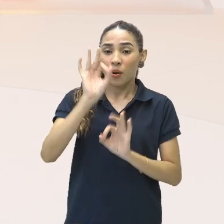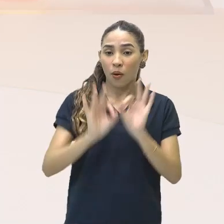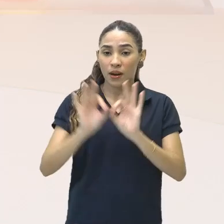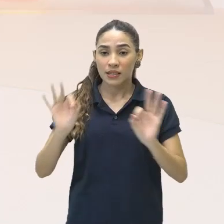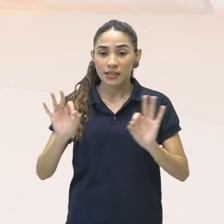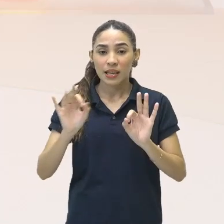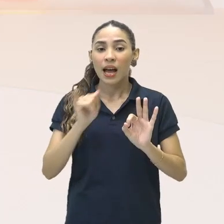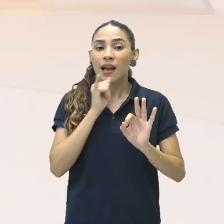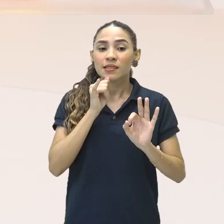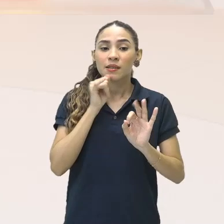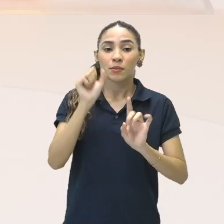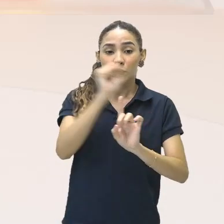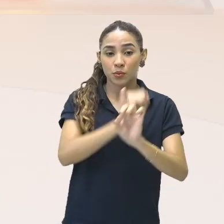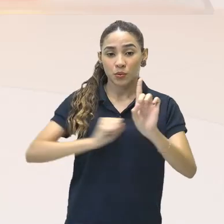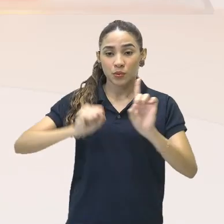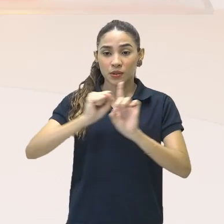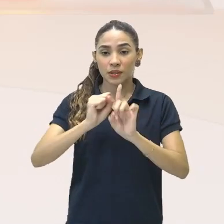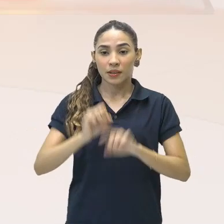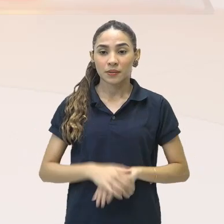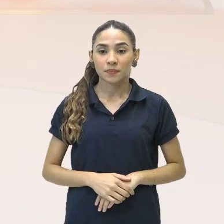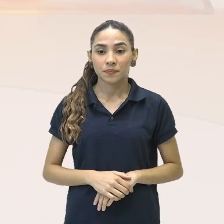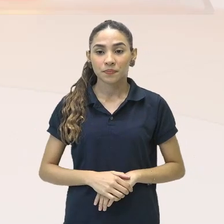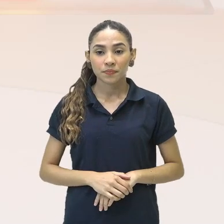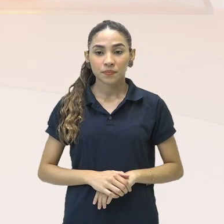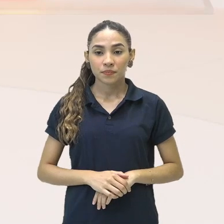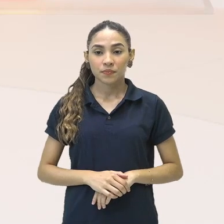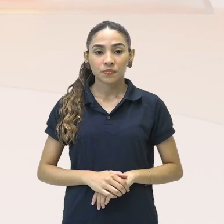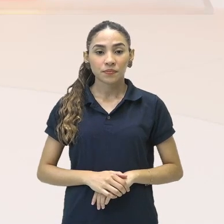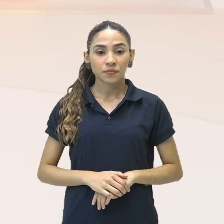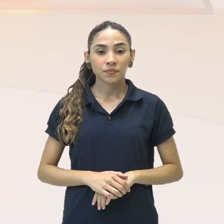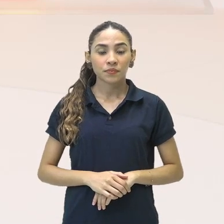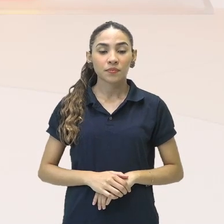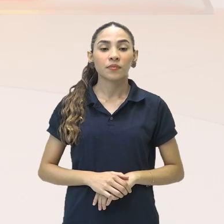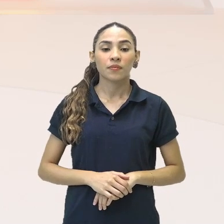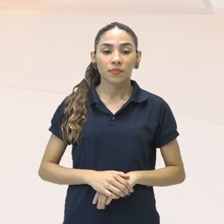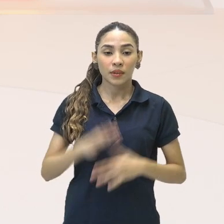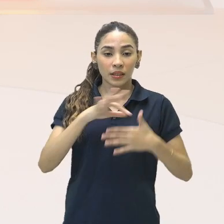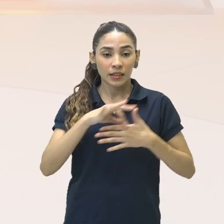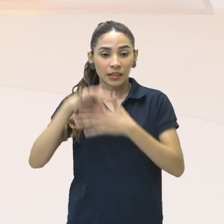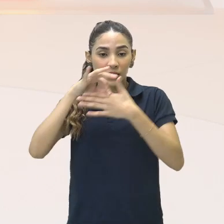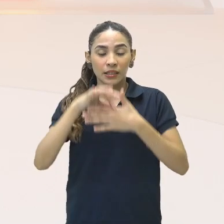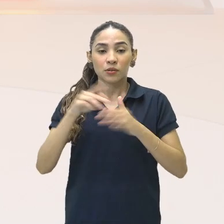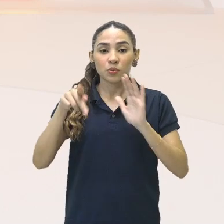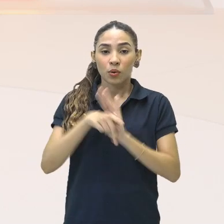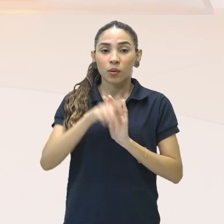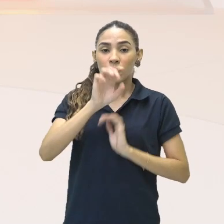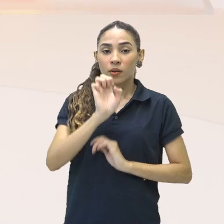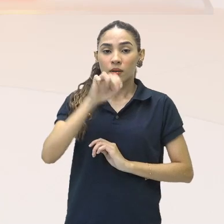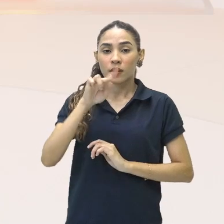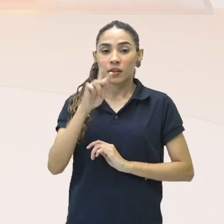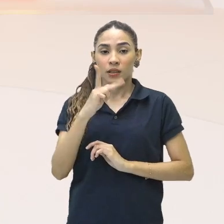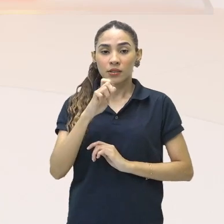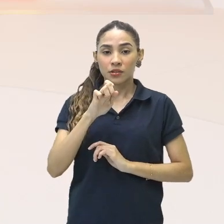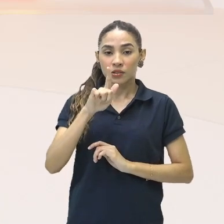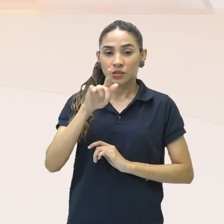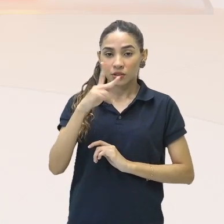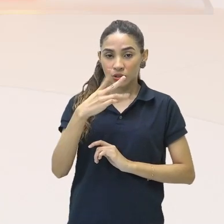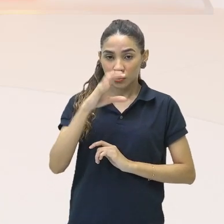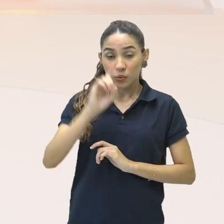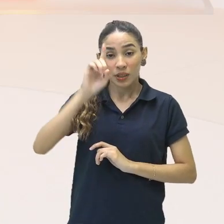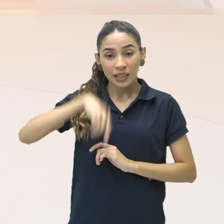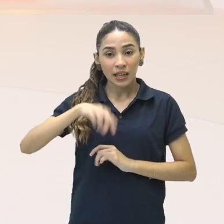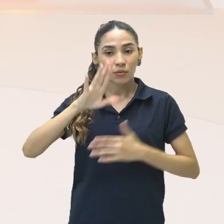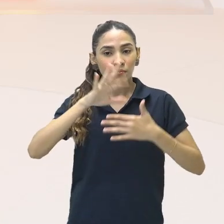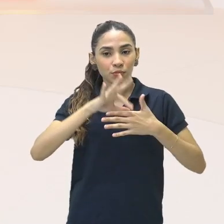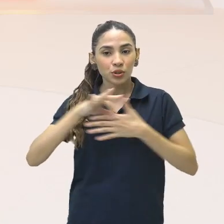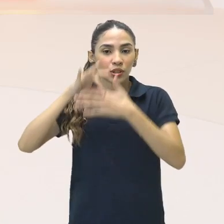a sociedade? Então, nós temos aqui os senhores de engenho, certo? Que eram os proprietários